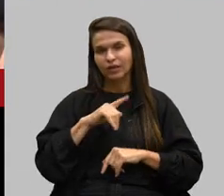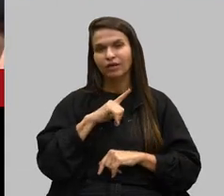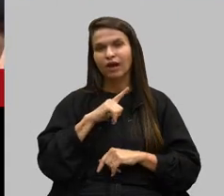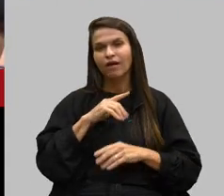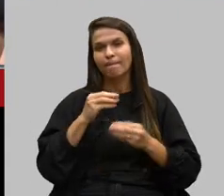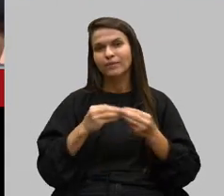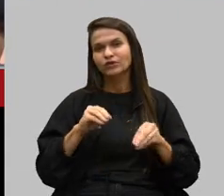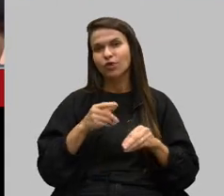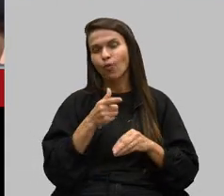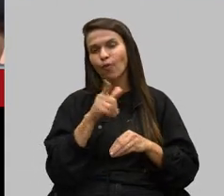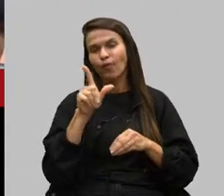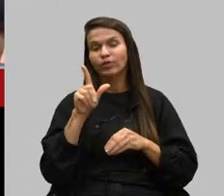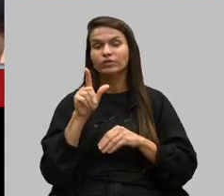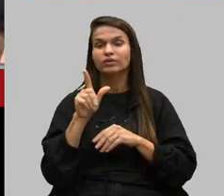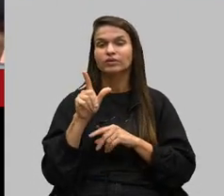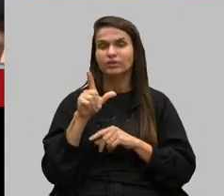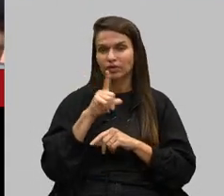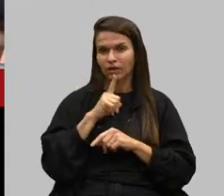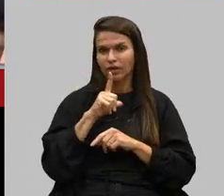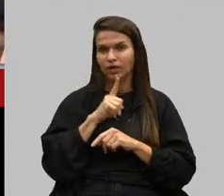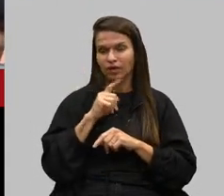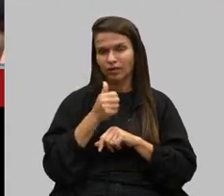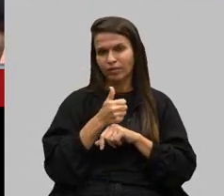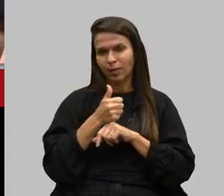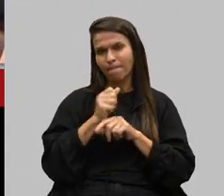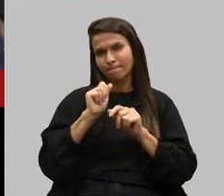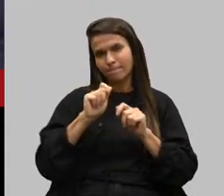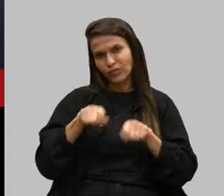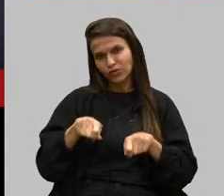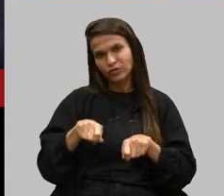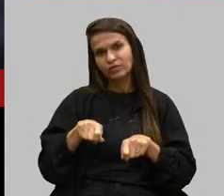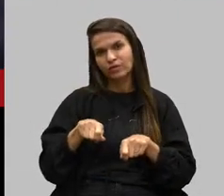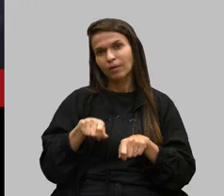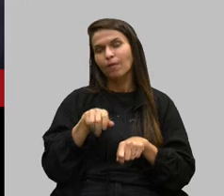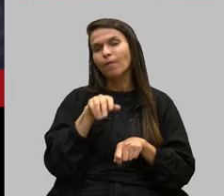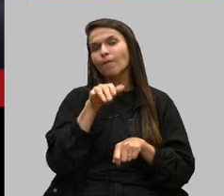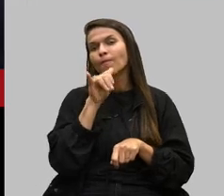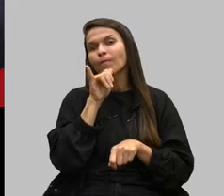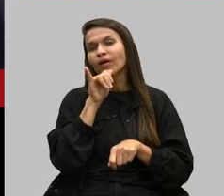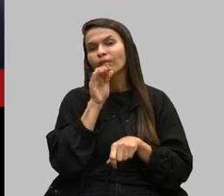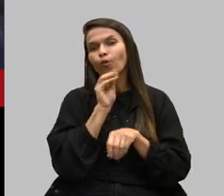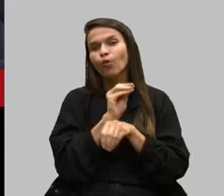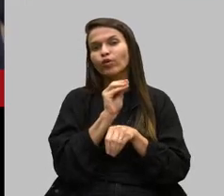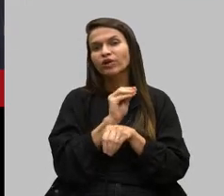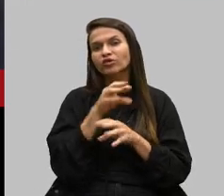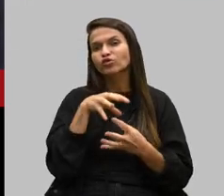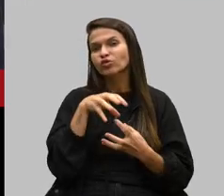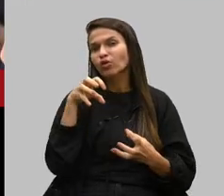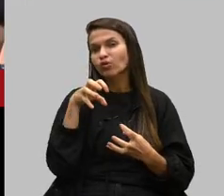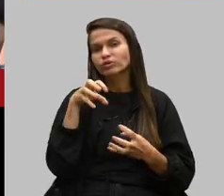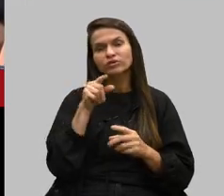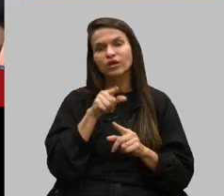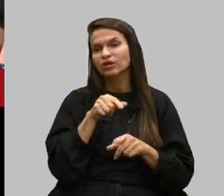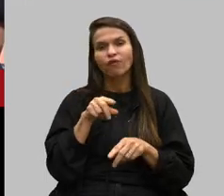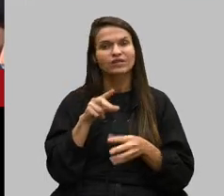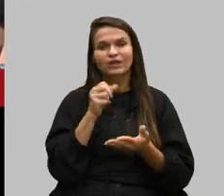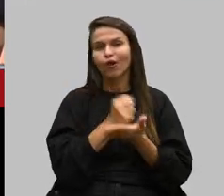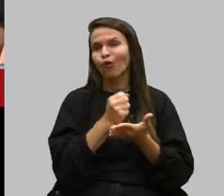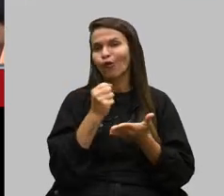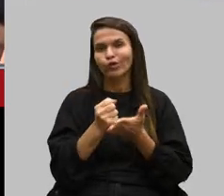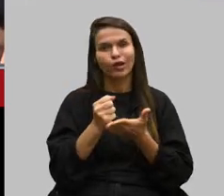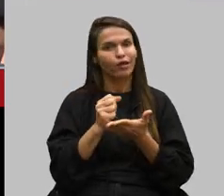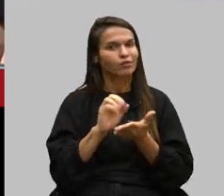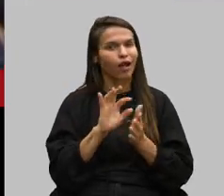Outra profissão que a pessoa poderia usar por exemplo cuidador de idoso ele não vai ser contratado porque na